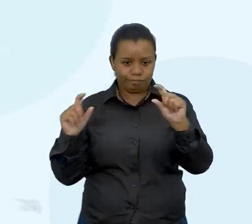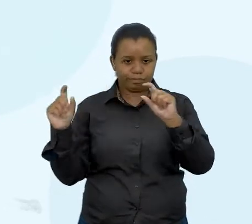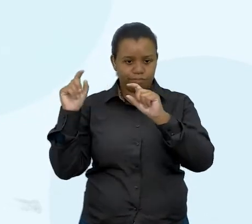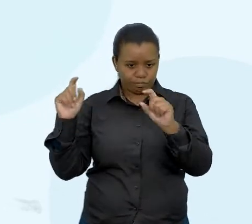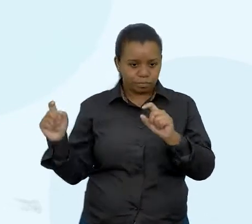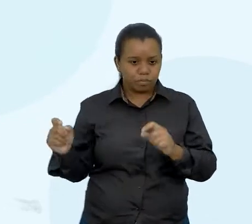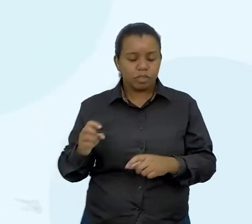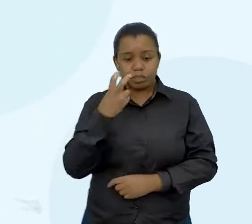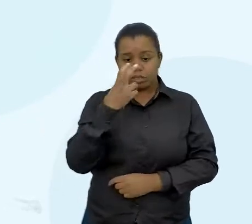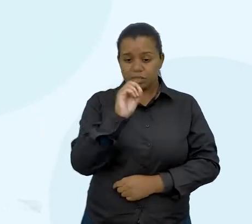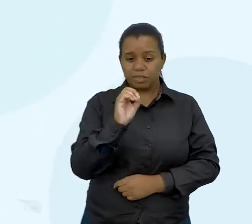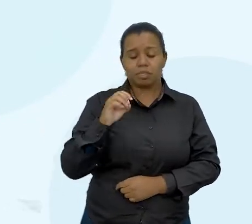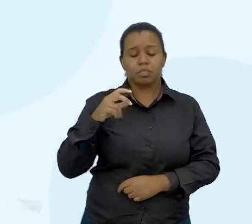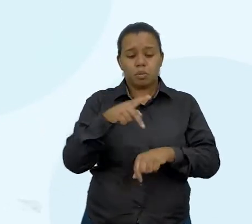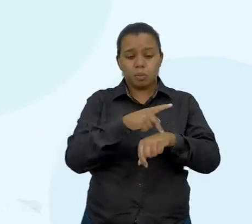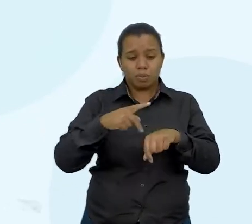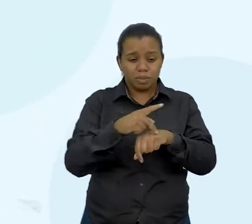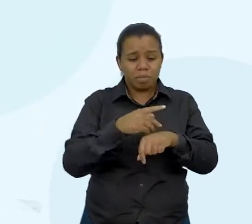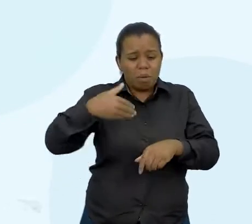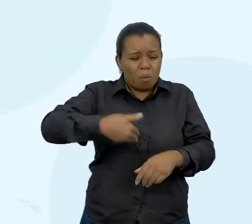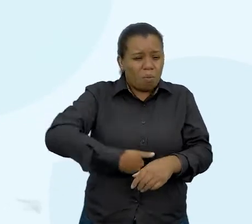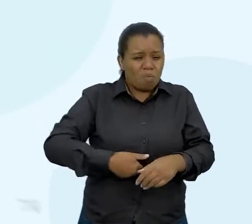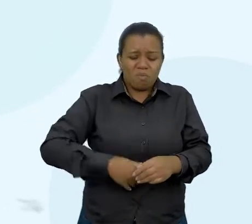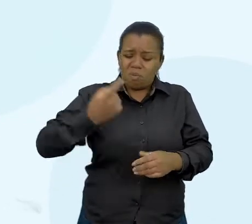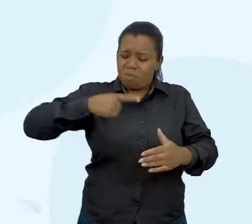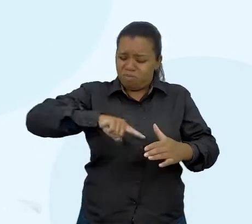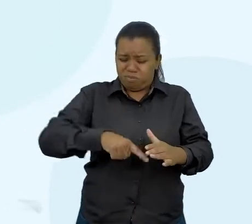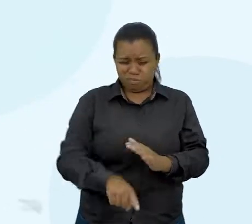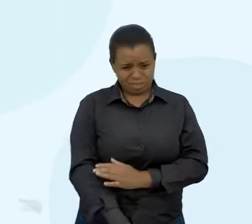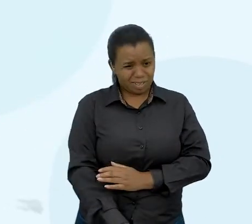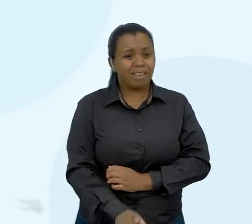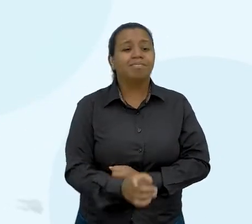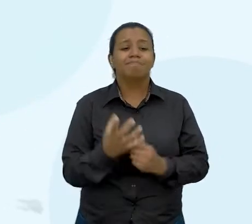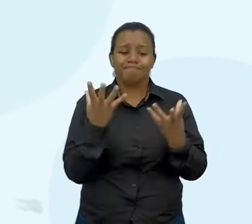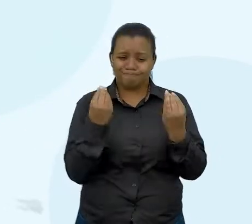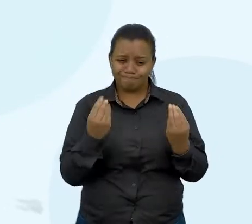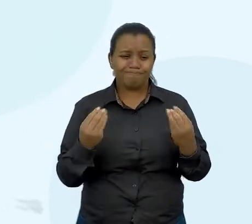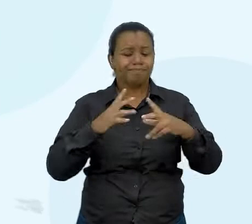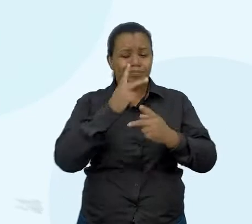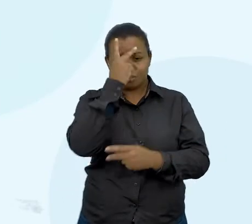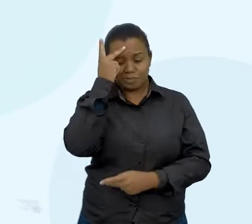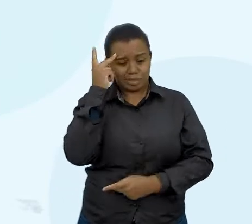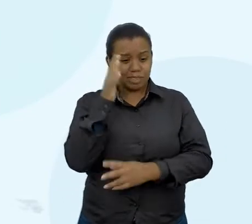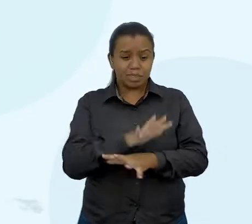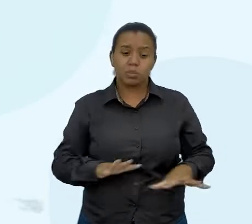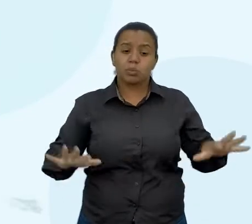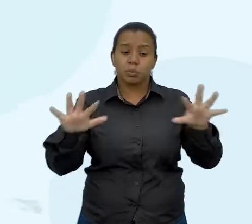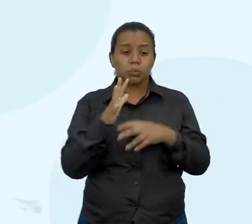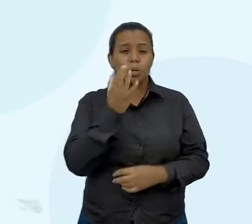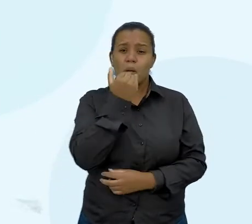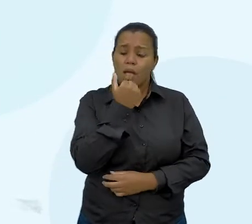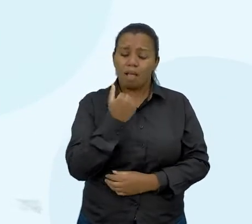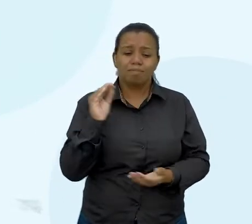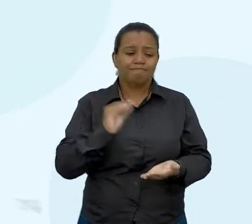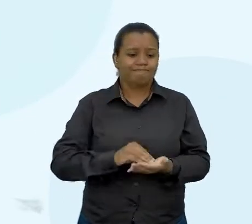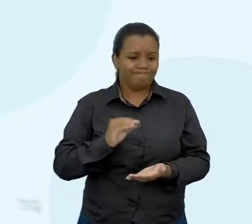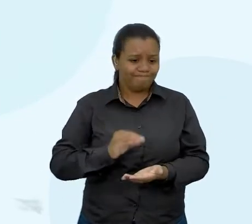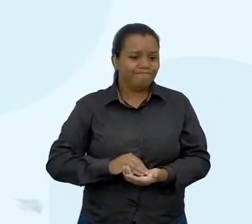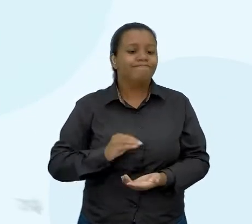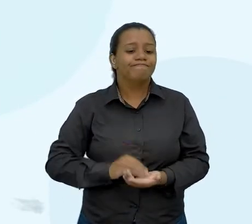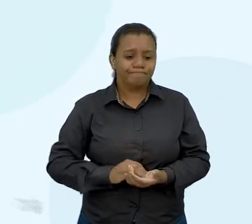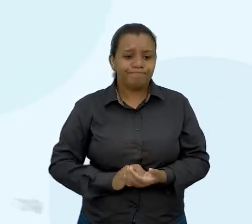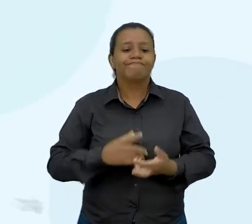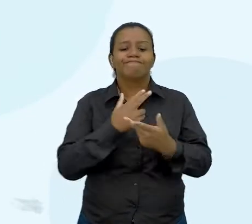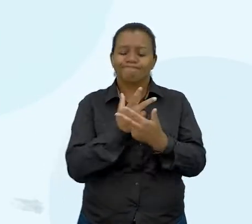países enfrentam graves níveis de fome e 320 milhões de pessoas perderam acesso à alimentação adequada só